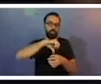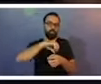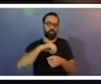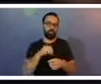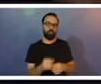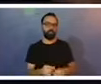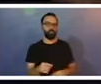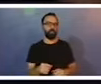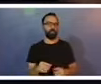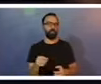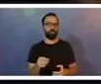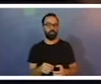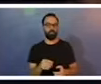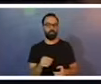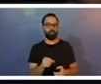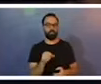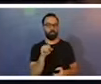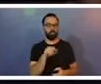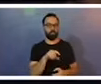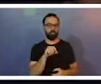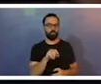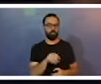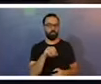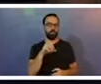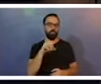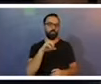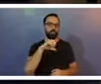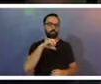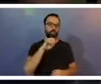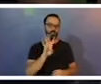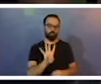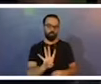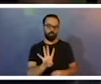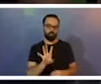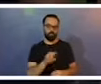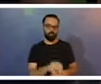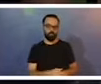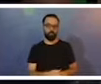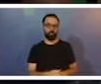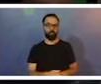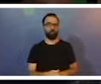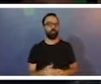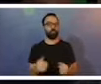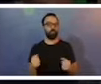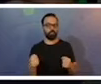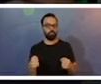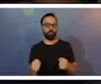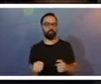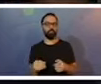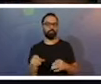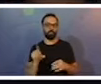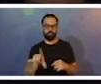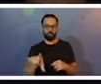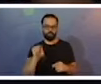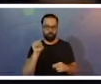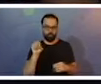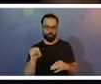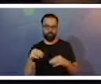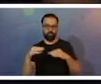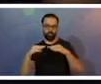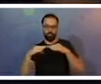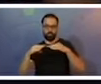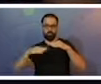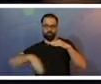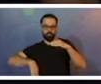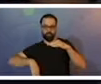4 unidades ainda. Tá bom? Eu nunca posso escolher aquele que passa. Então, agora vamos